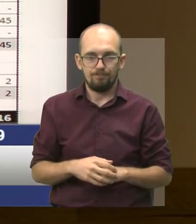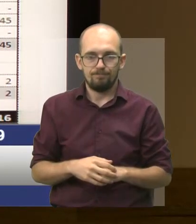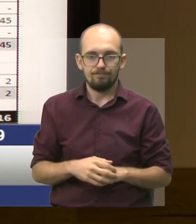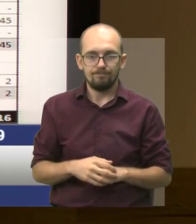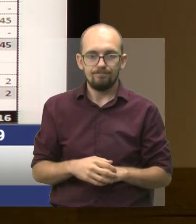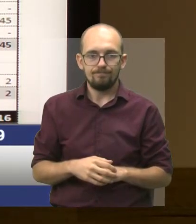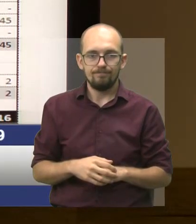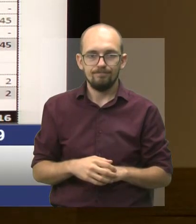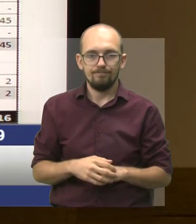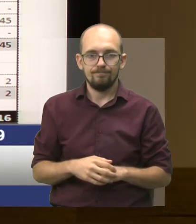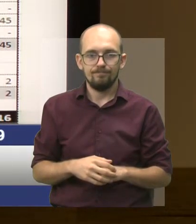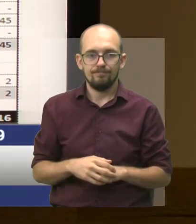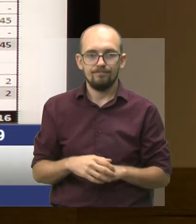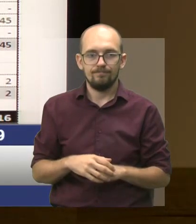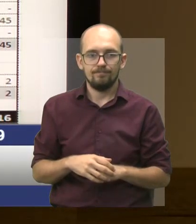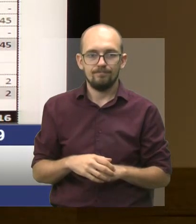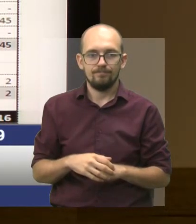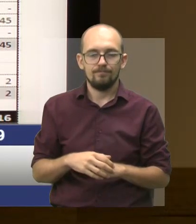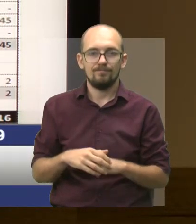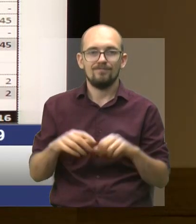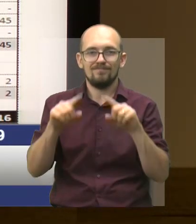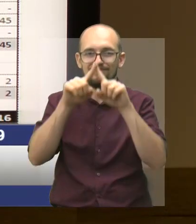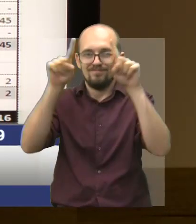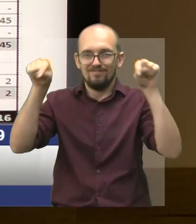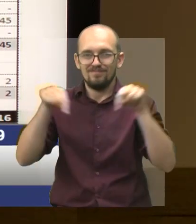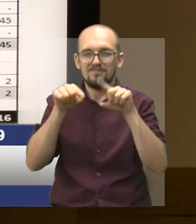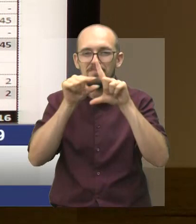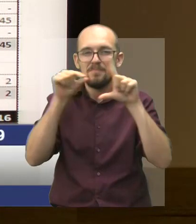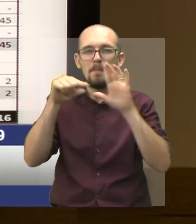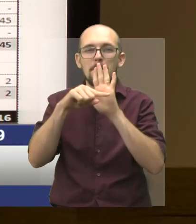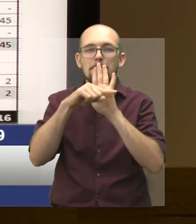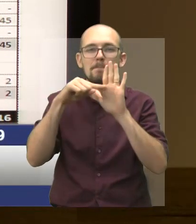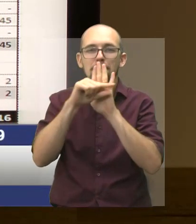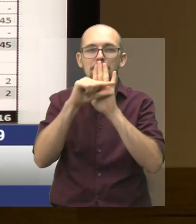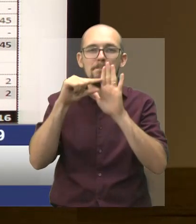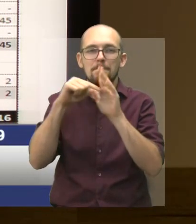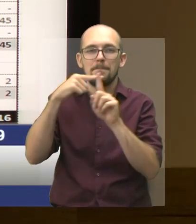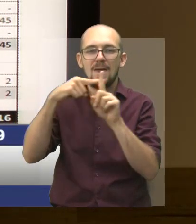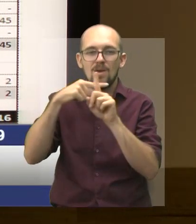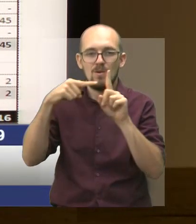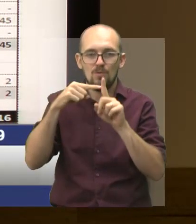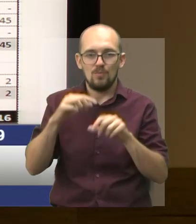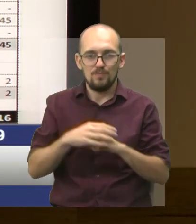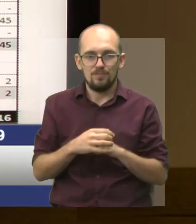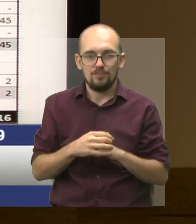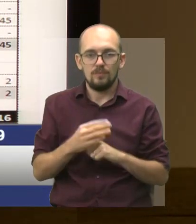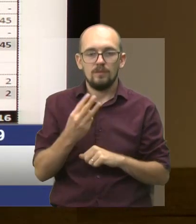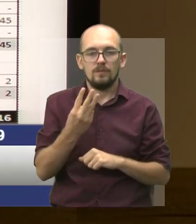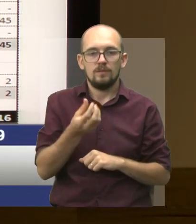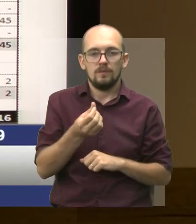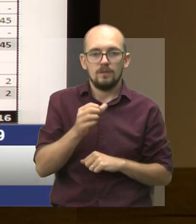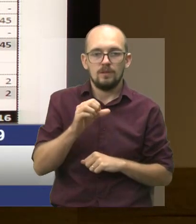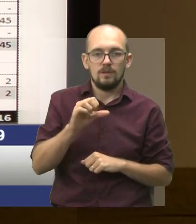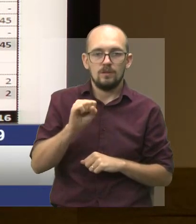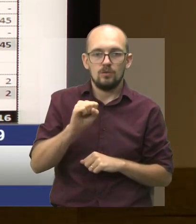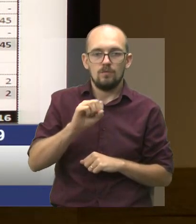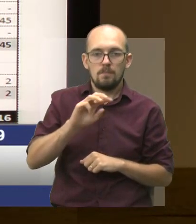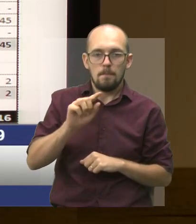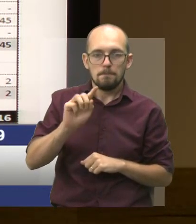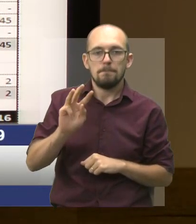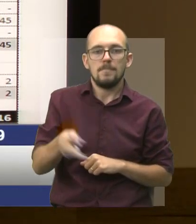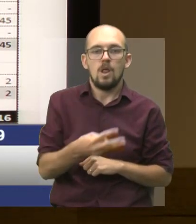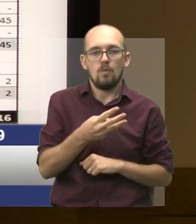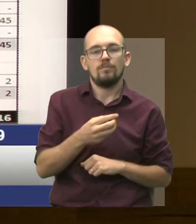meio do quadro, R$369 milhões para 2018, R$380 milhões para 2019.